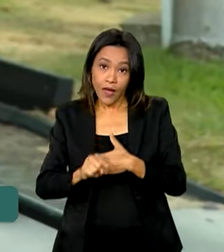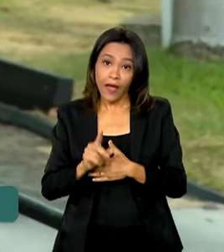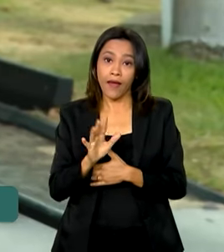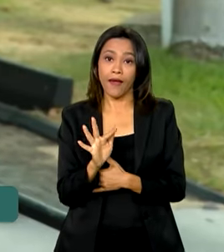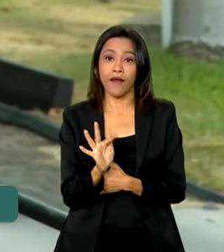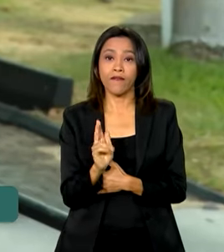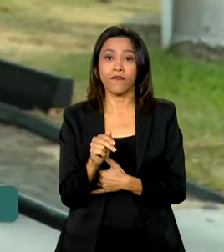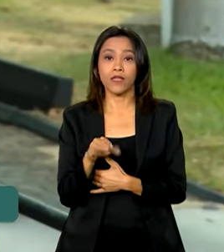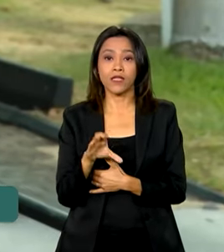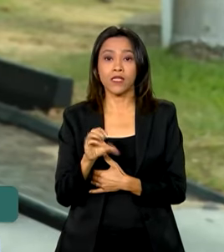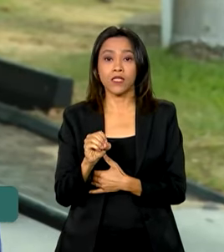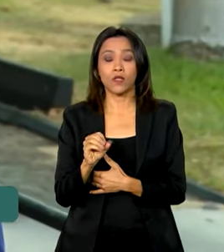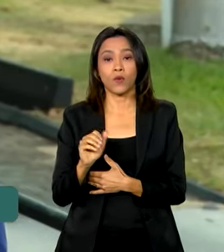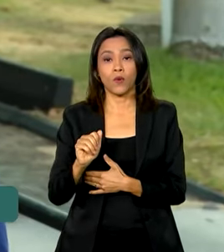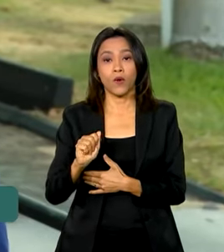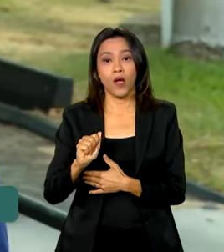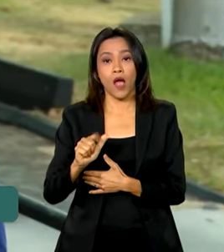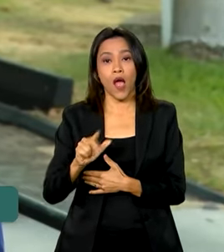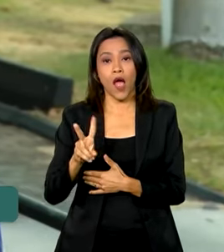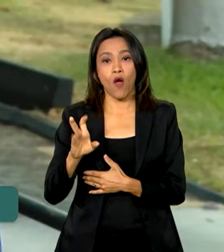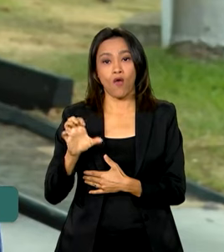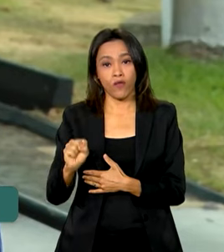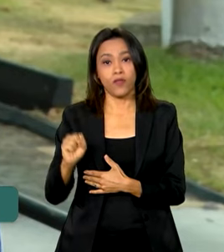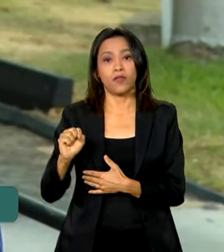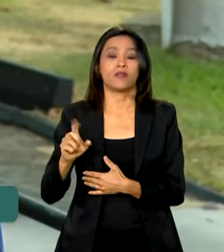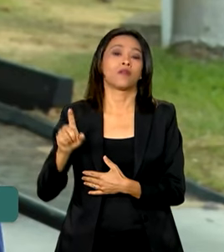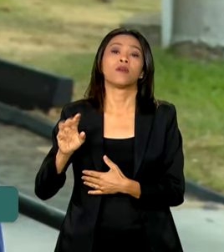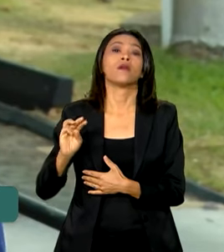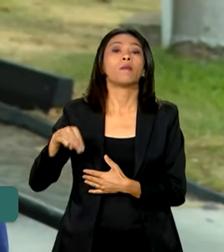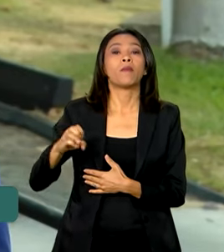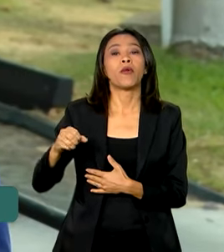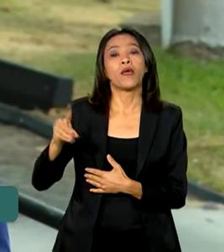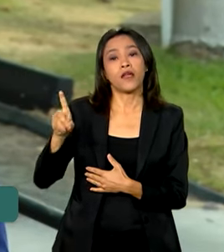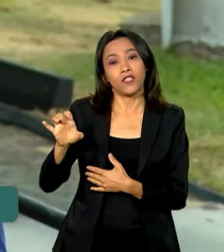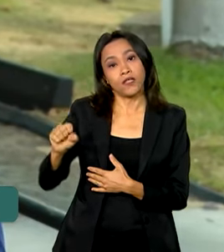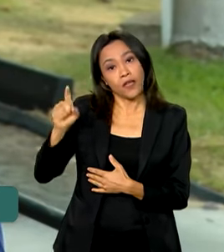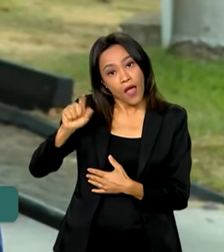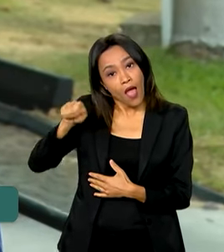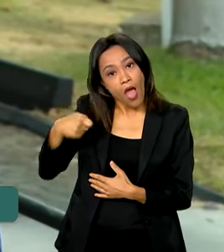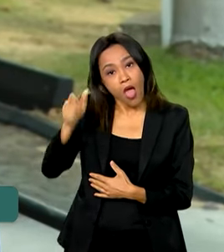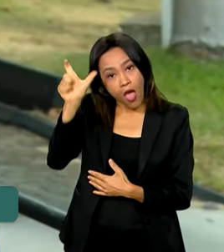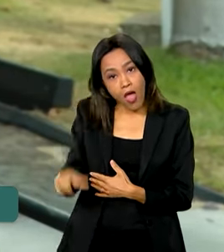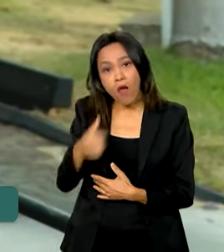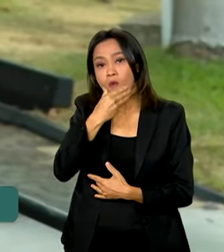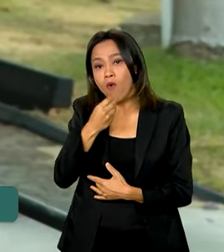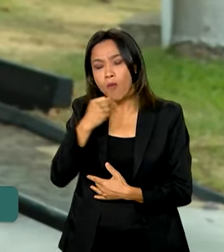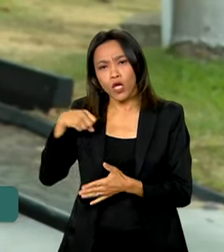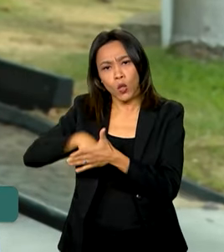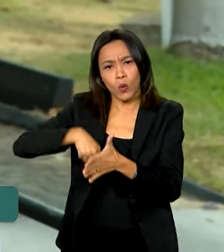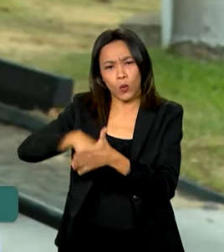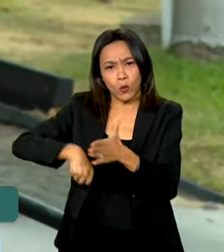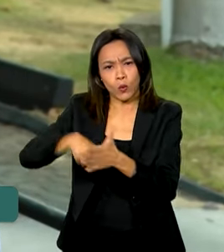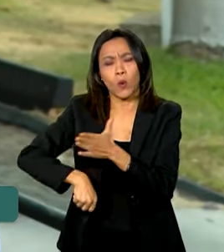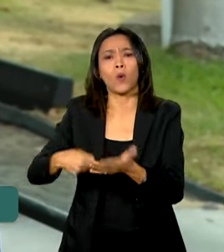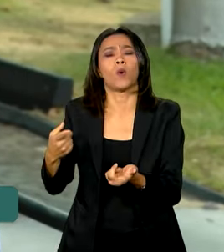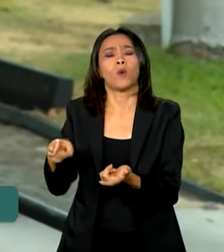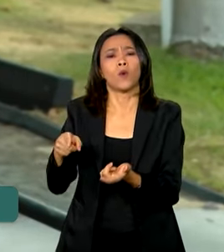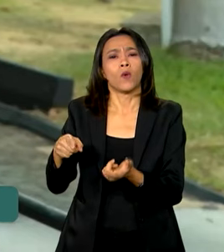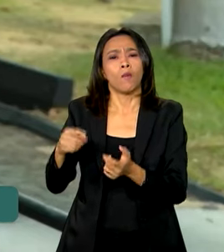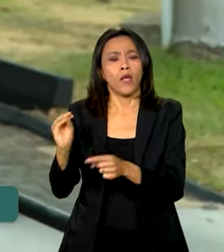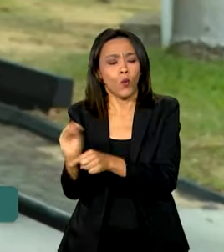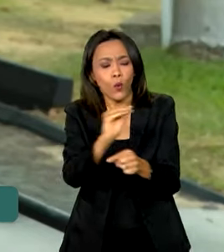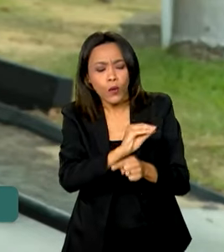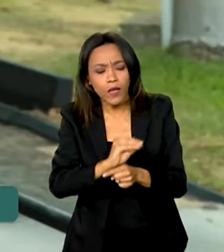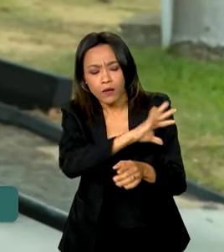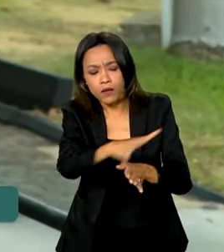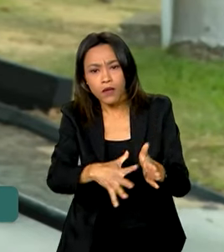Francisco Alves Mendes Filho, o Chico Mendes, ecologista e seringueiro que lutou pela proteção da Amazônia e